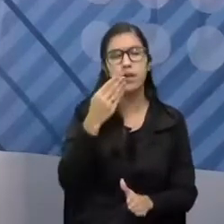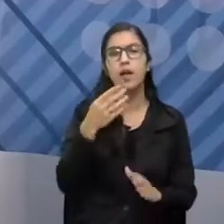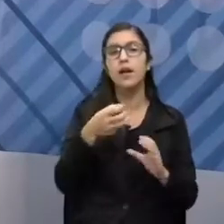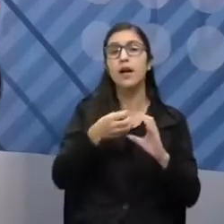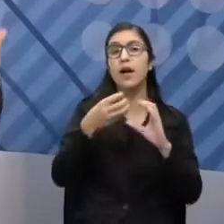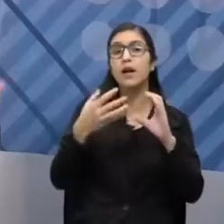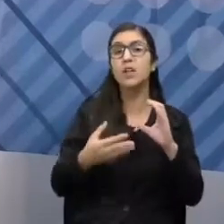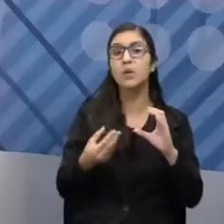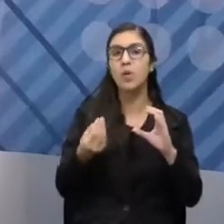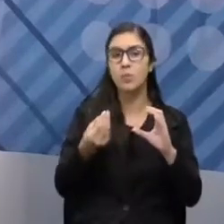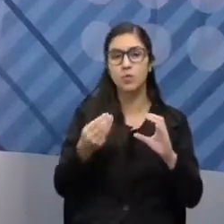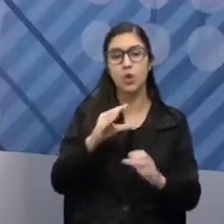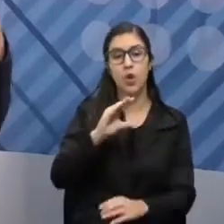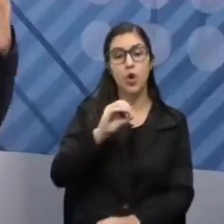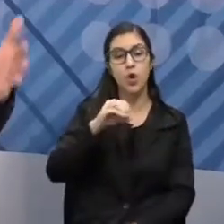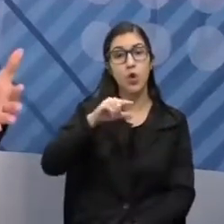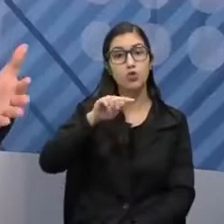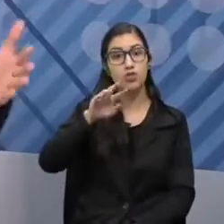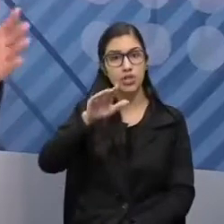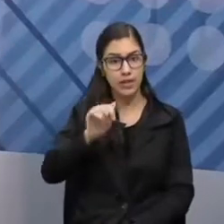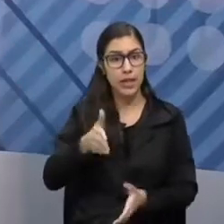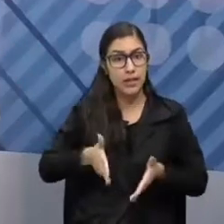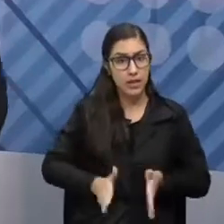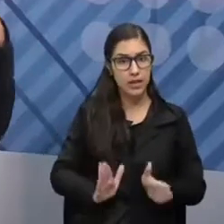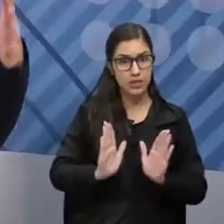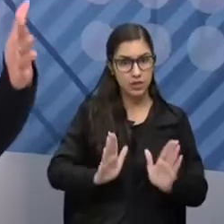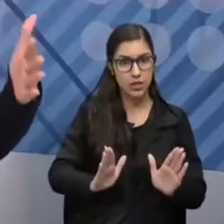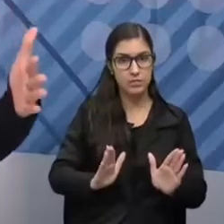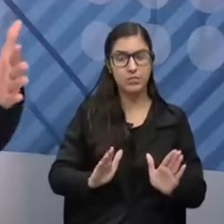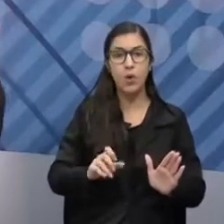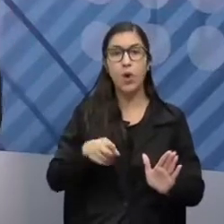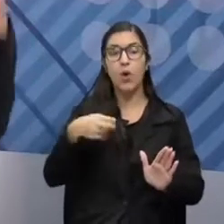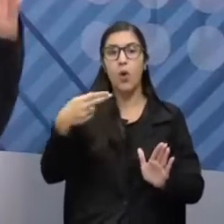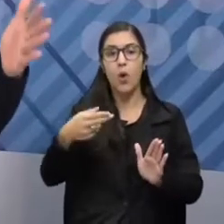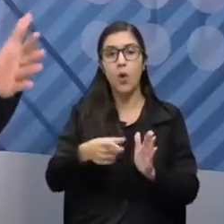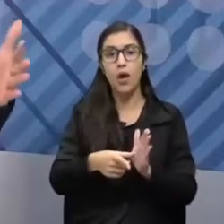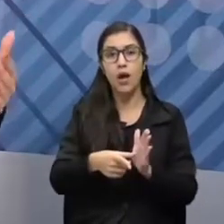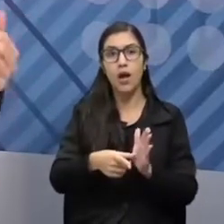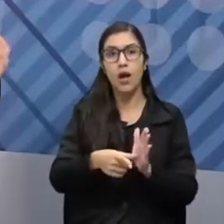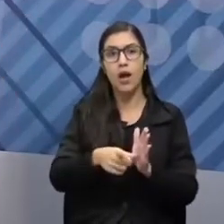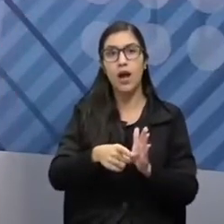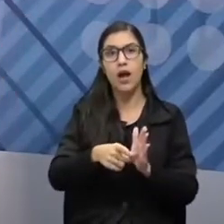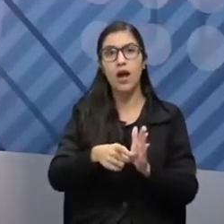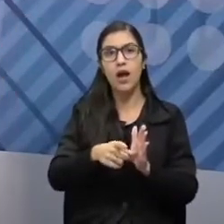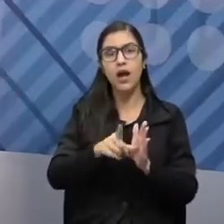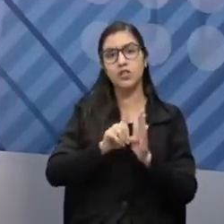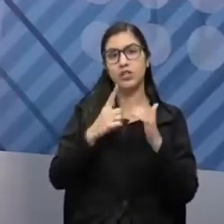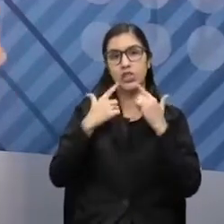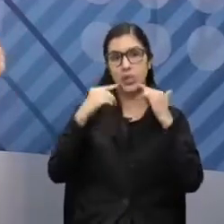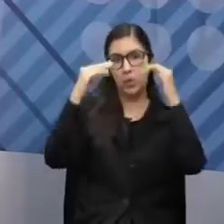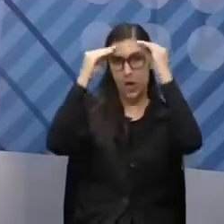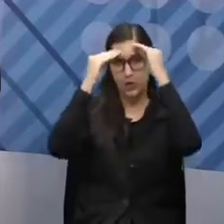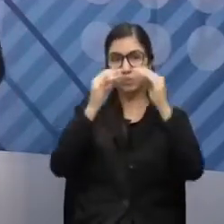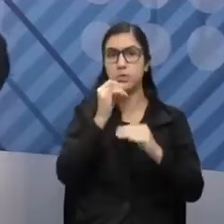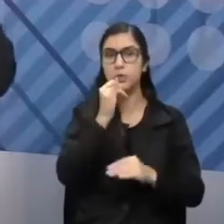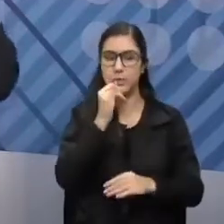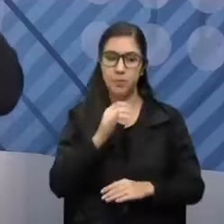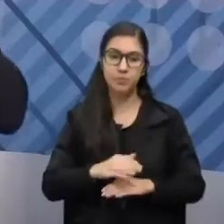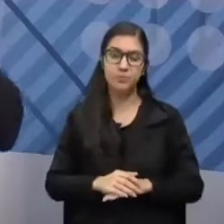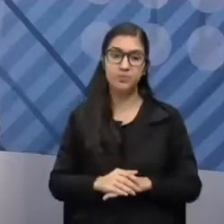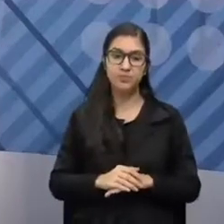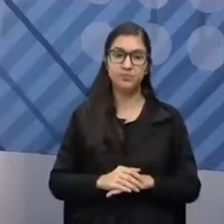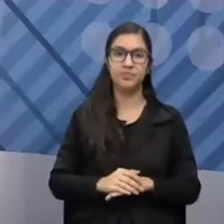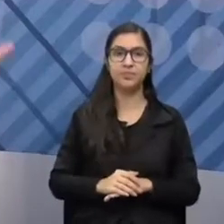uma surdo-cegueira congênita. Ou antes, ou em tenridade, antes da aquisição de uma linguagem. Por exemplo,